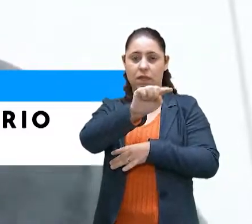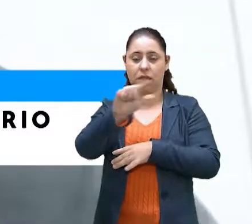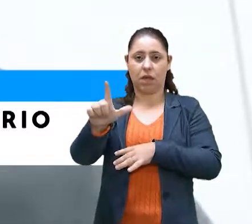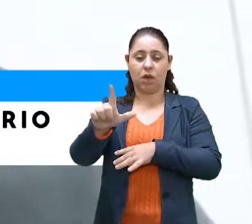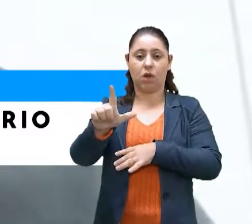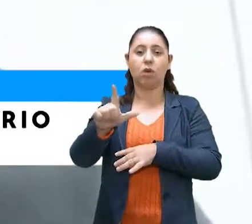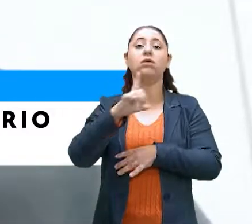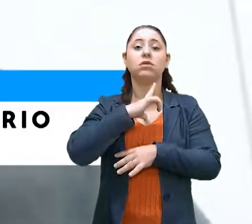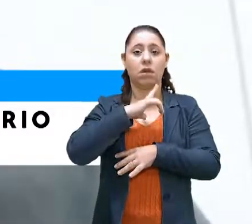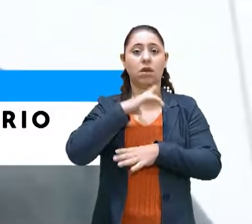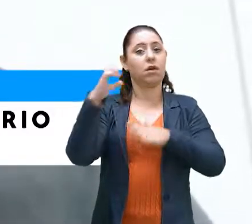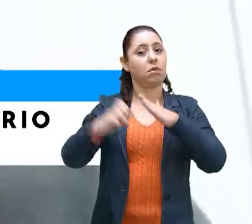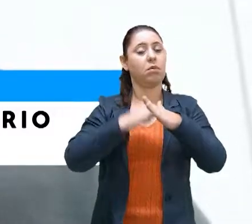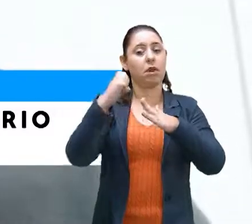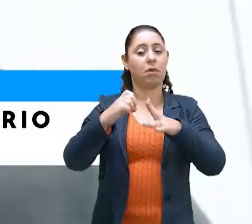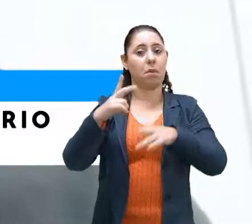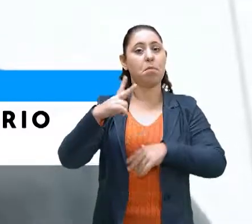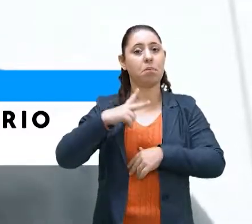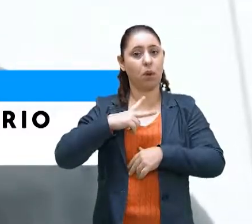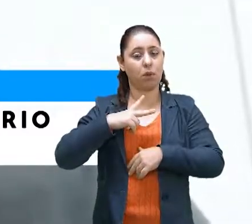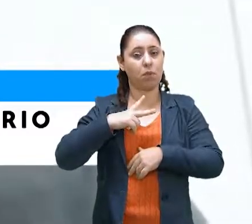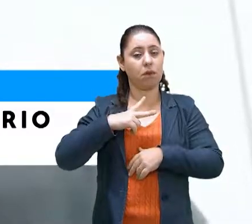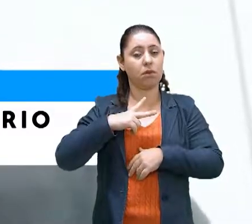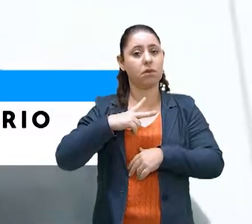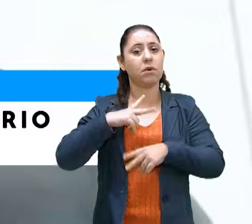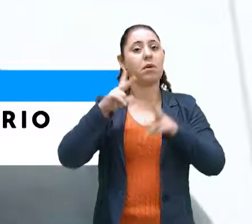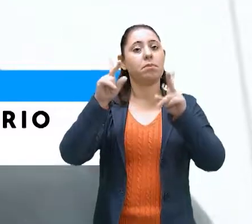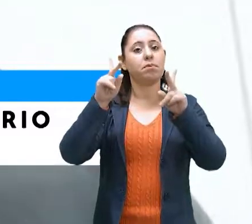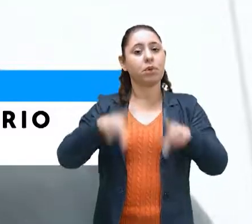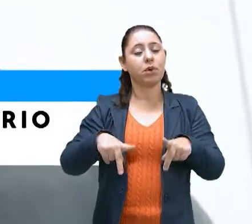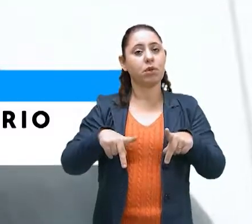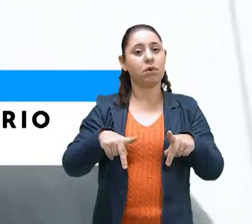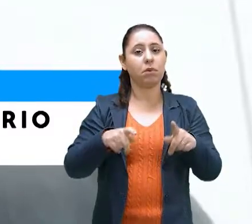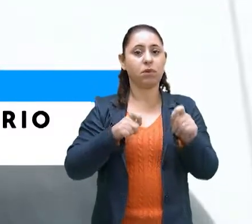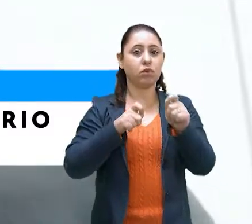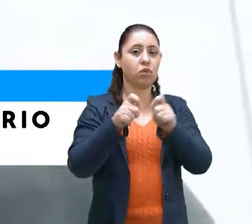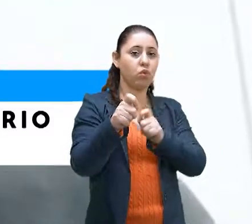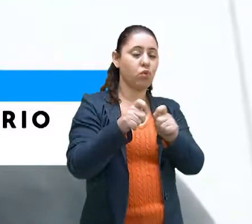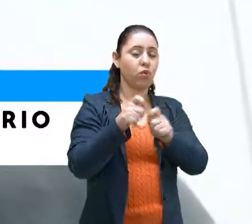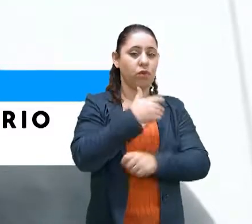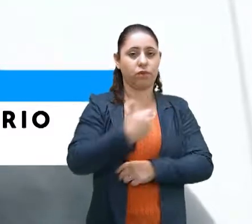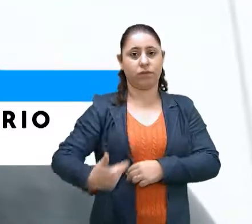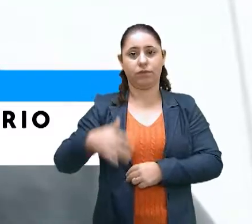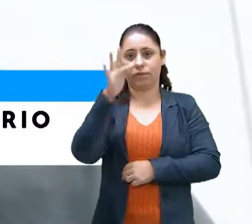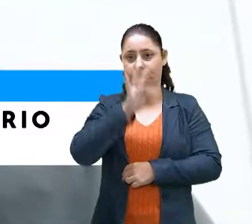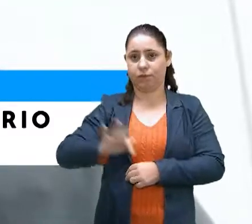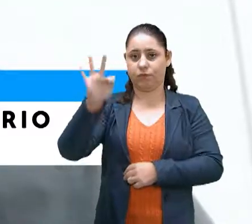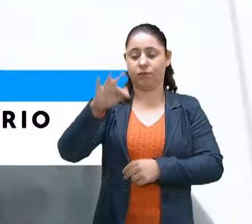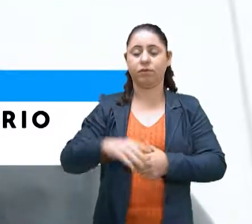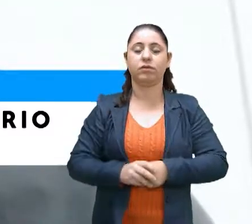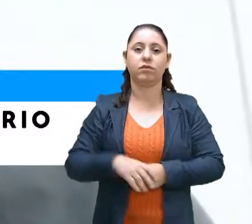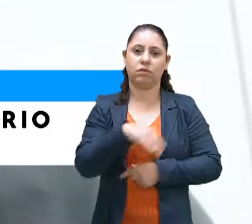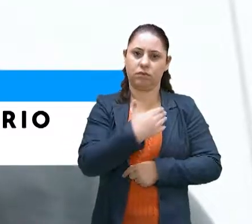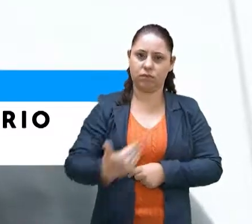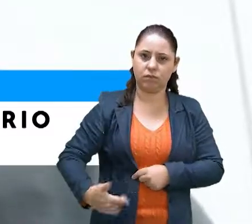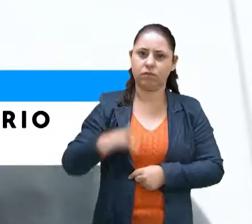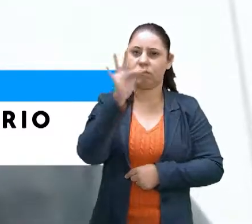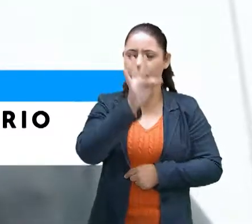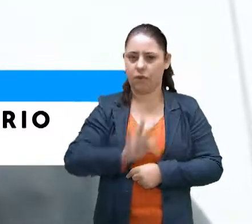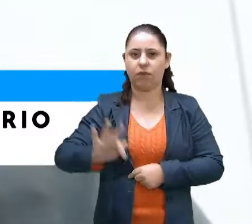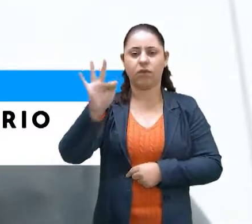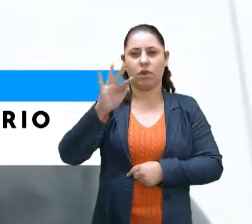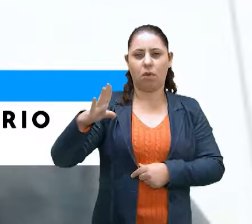estatal, mesmo sendo uma empresa pública sob o controle do governo federal.